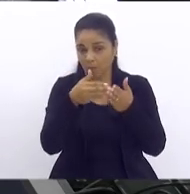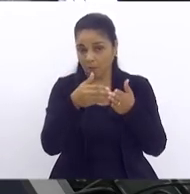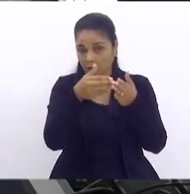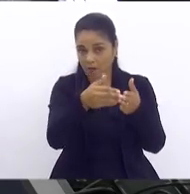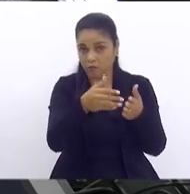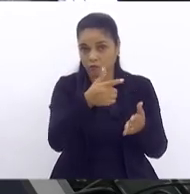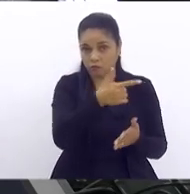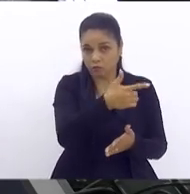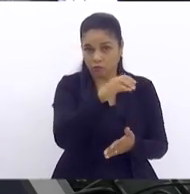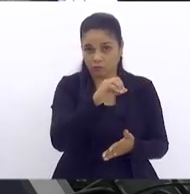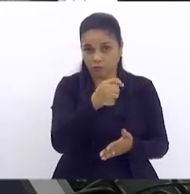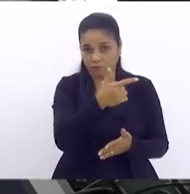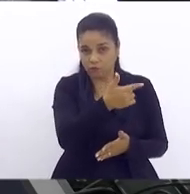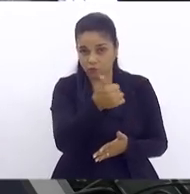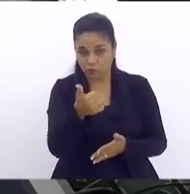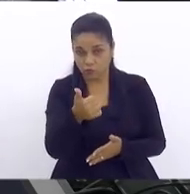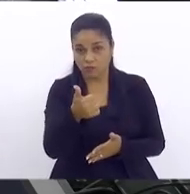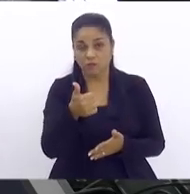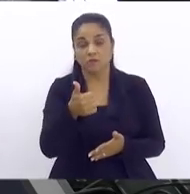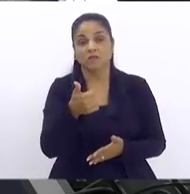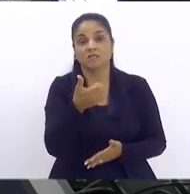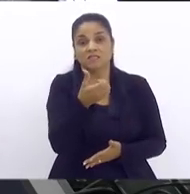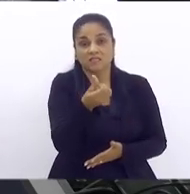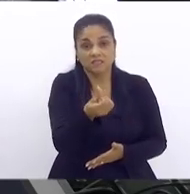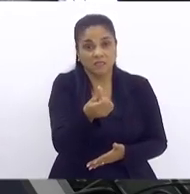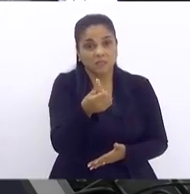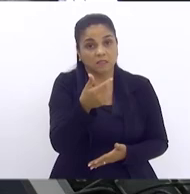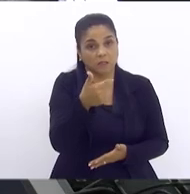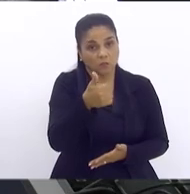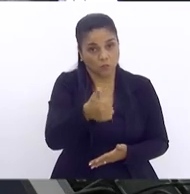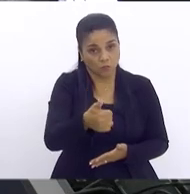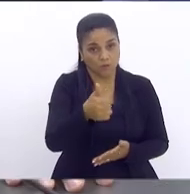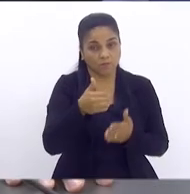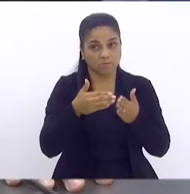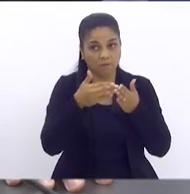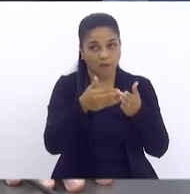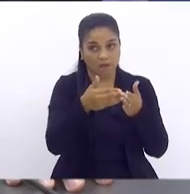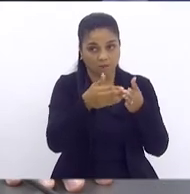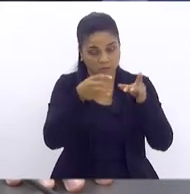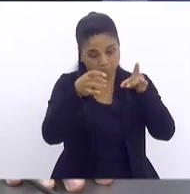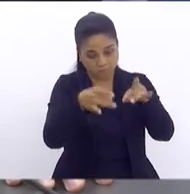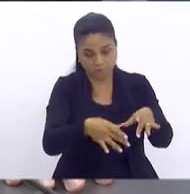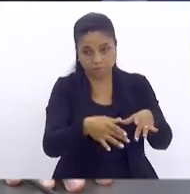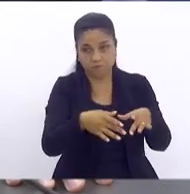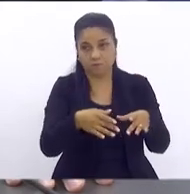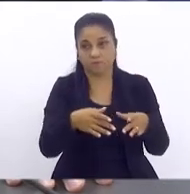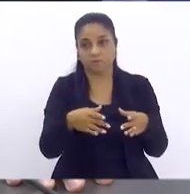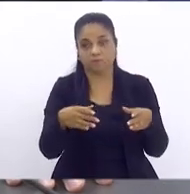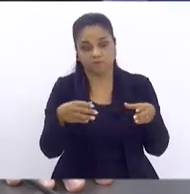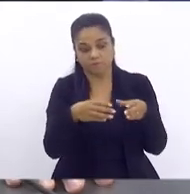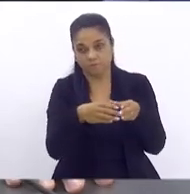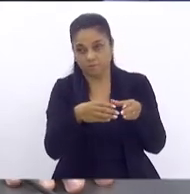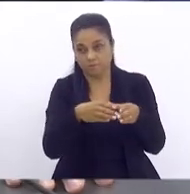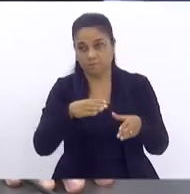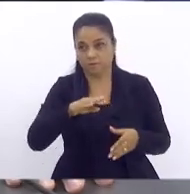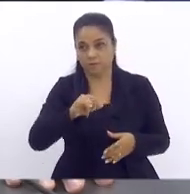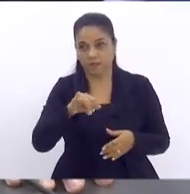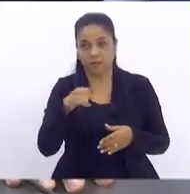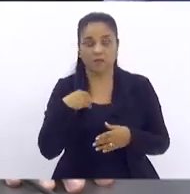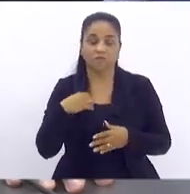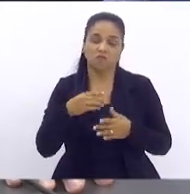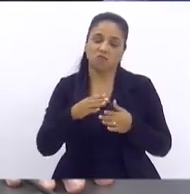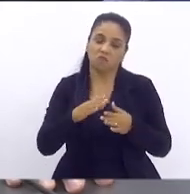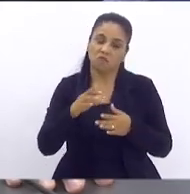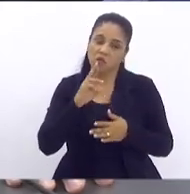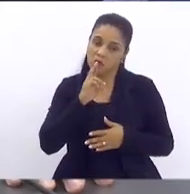2021, 61 embarcações. Então, acho que eu vou deixar ele responder a você primeiro, que fica um por um.